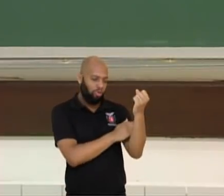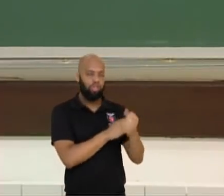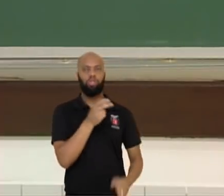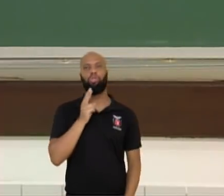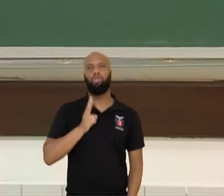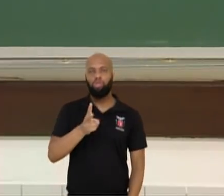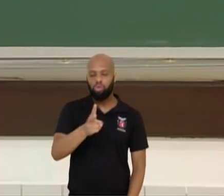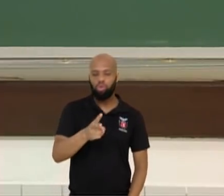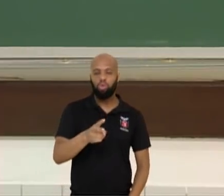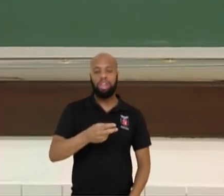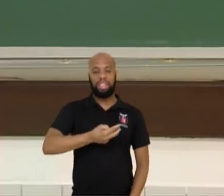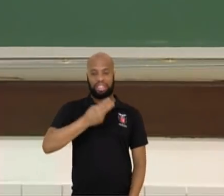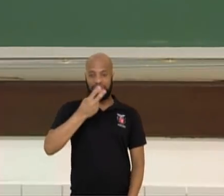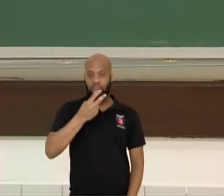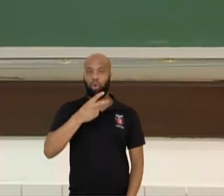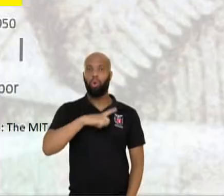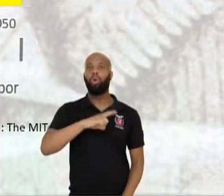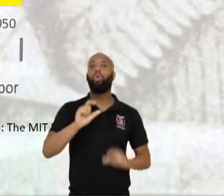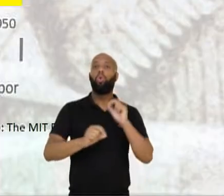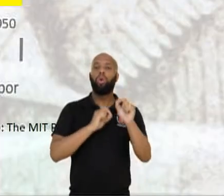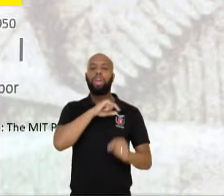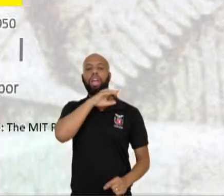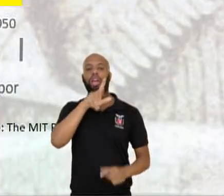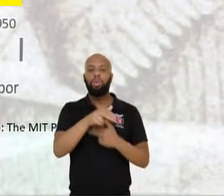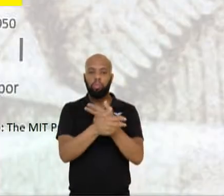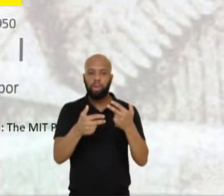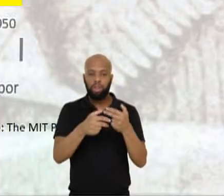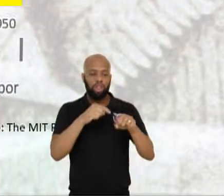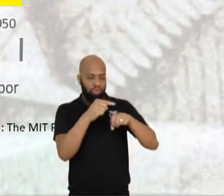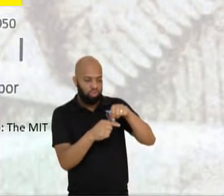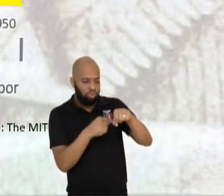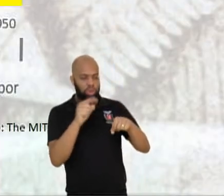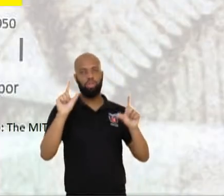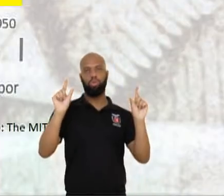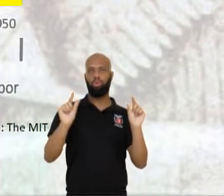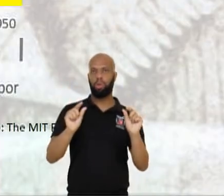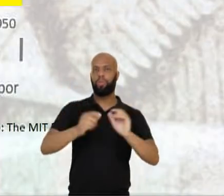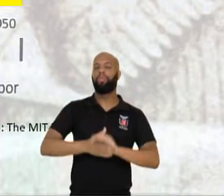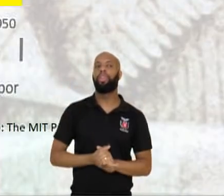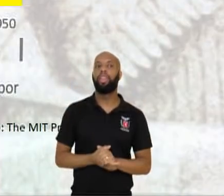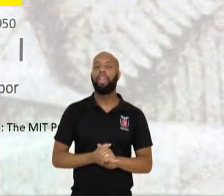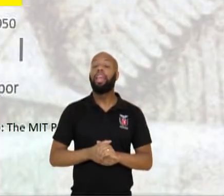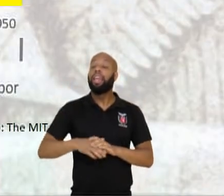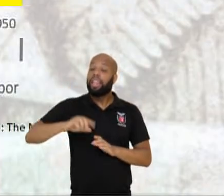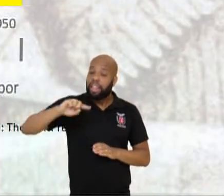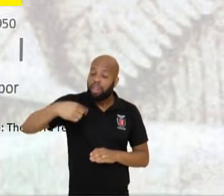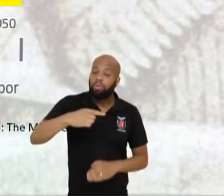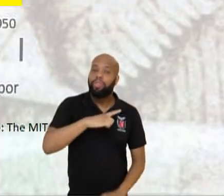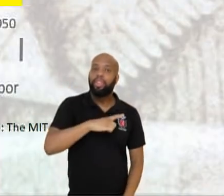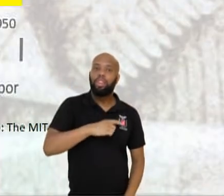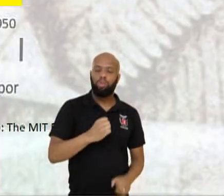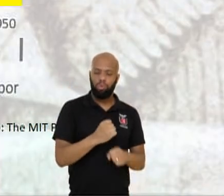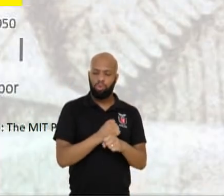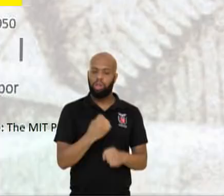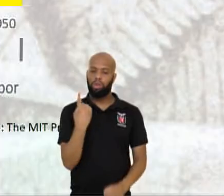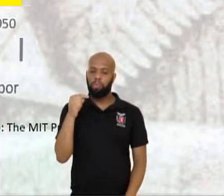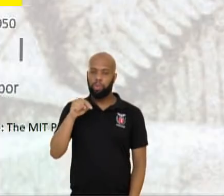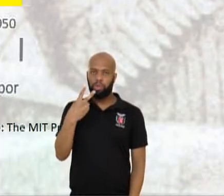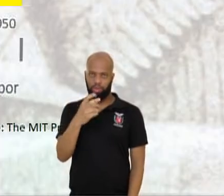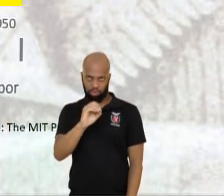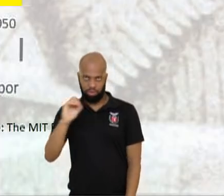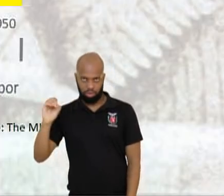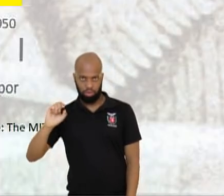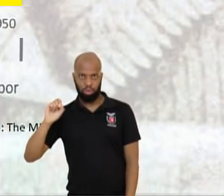força animal, e um pouquinho ali até diminuiu o uso das rodas d'água. Depois, quando a gente chega ali no ano de